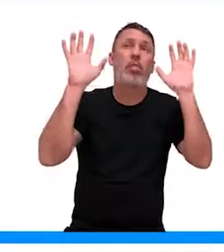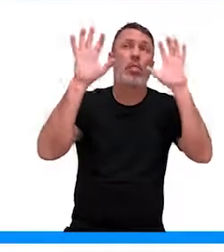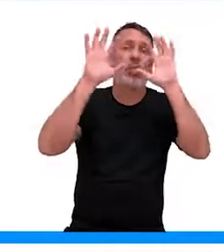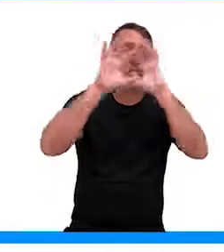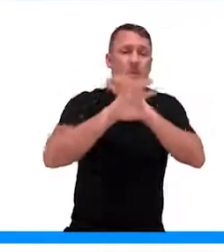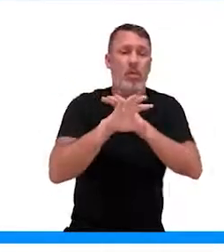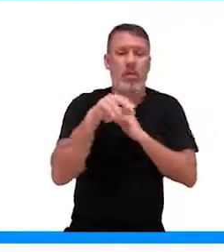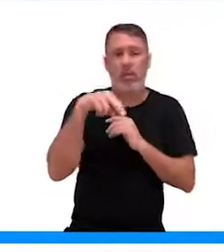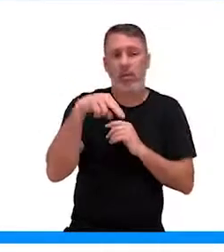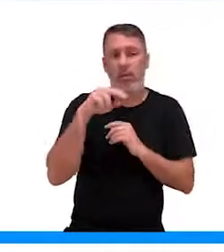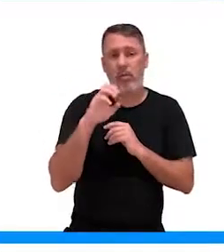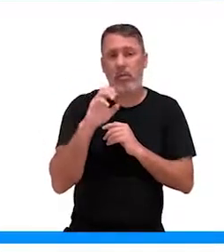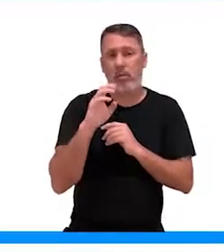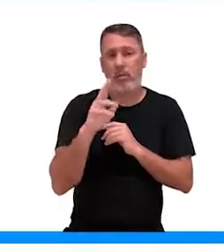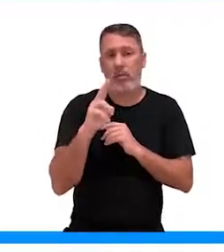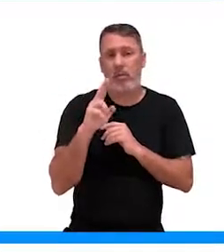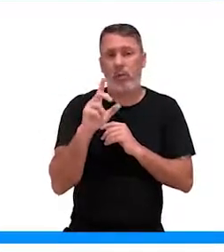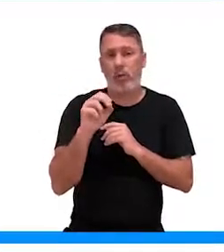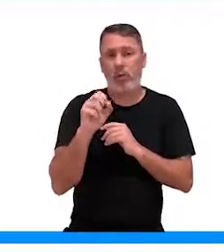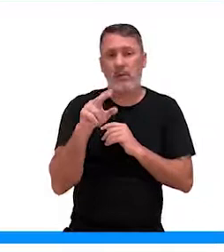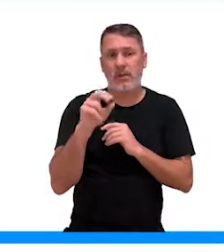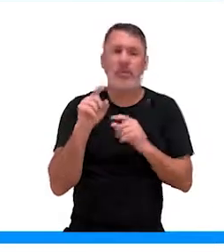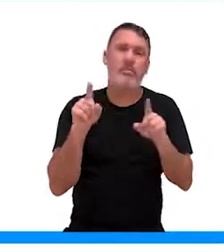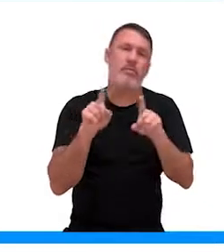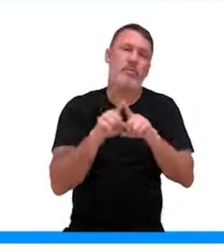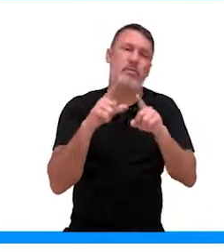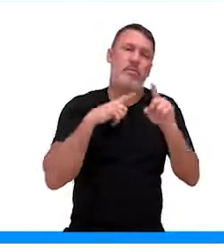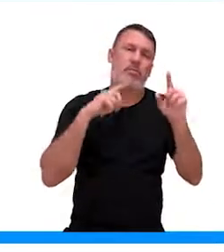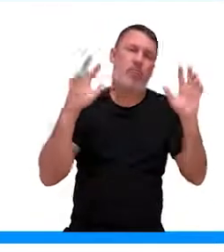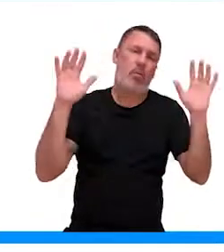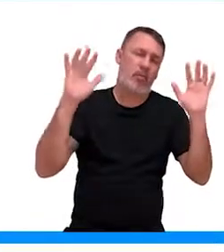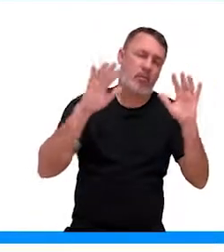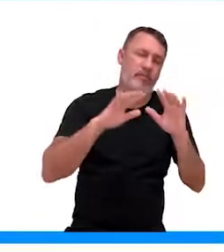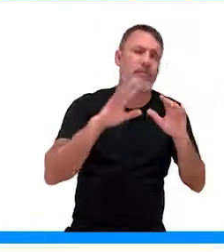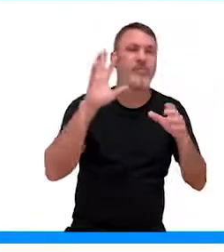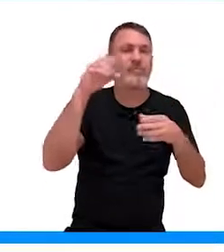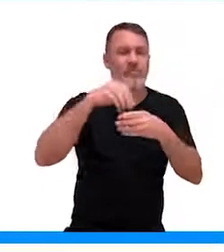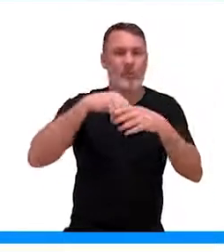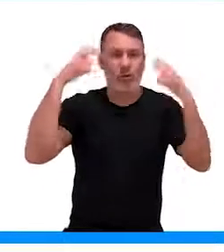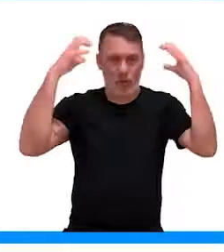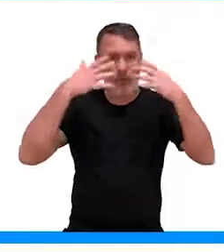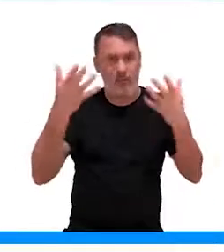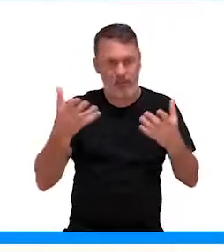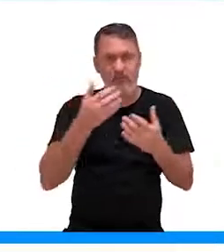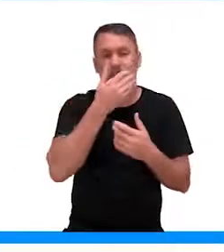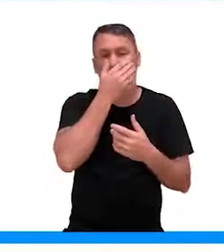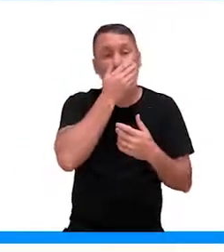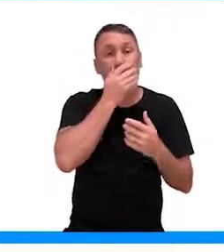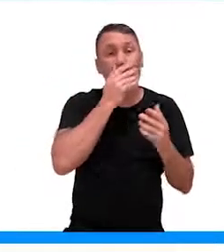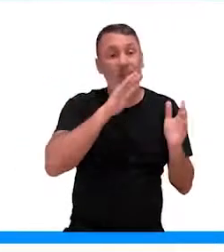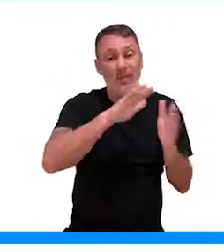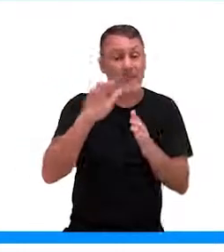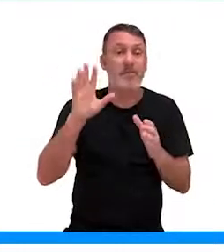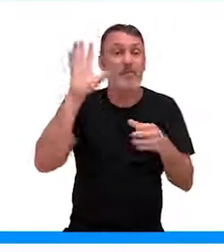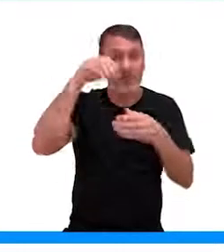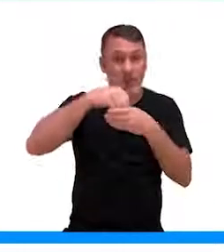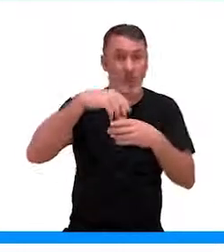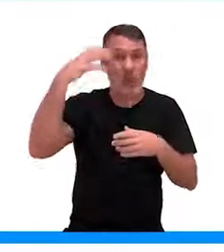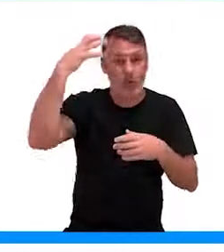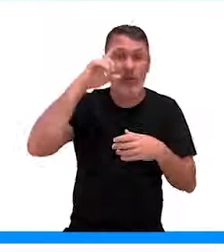claro, a condensação e precipitação, ou seja, ocorrência de chuvas. Essas chuvas,